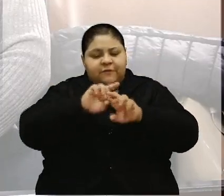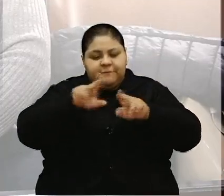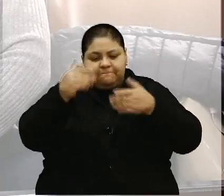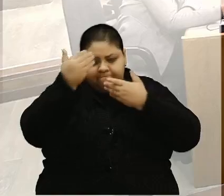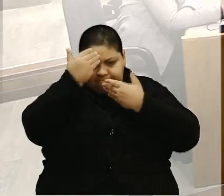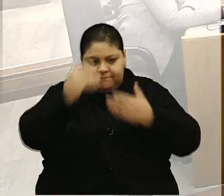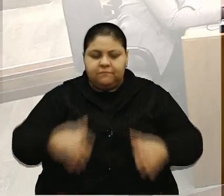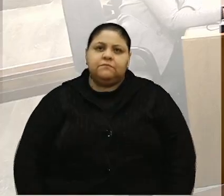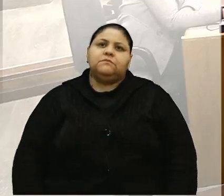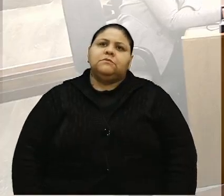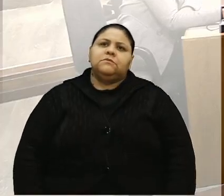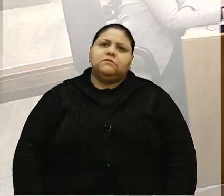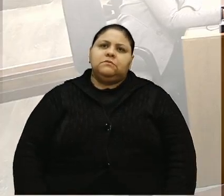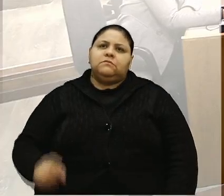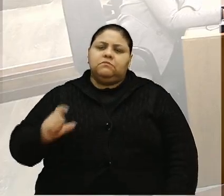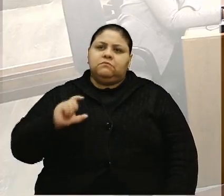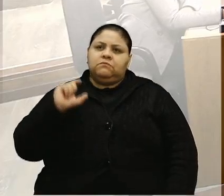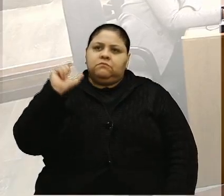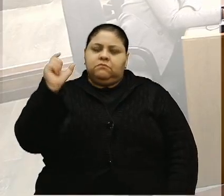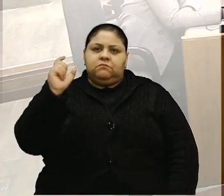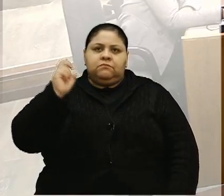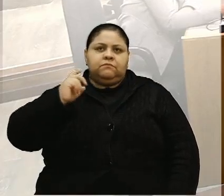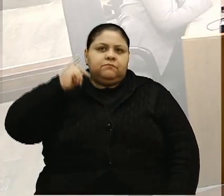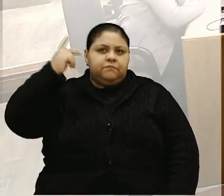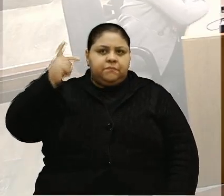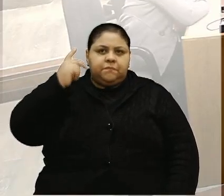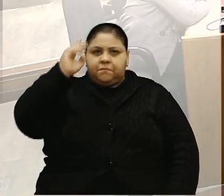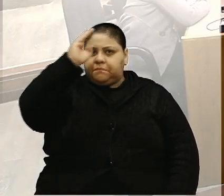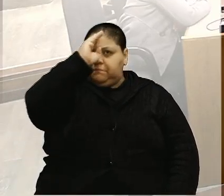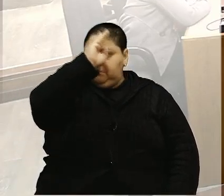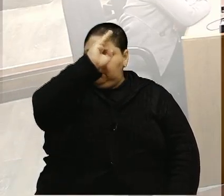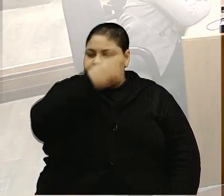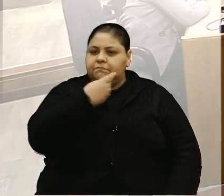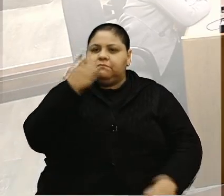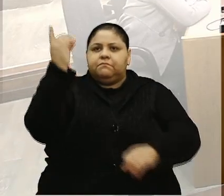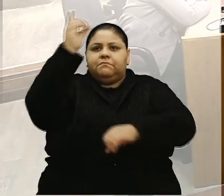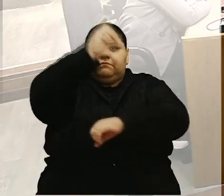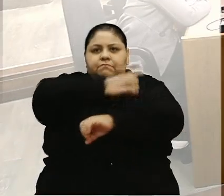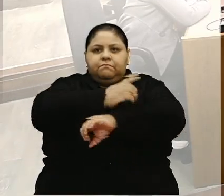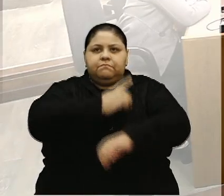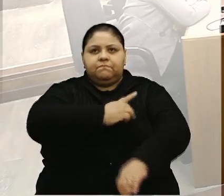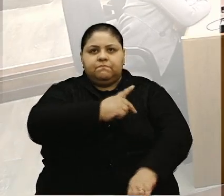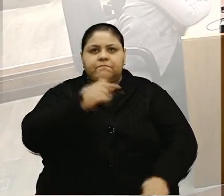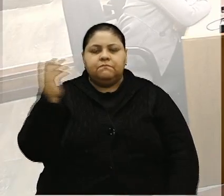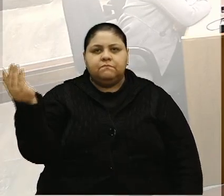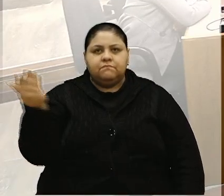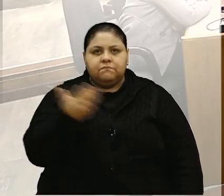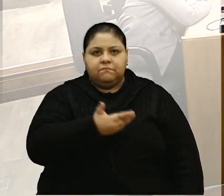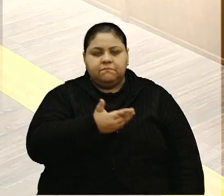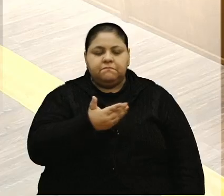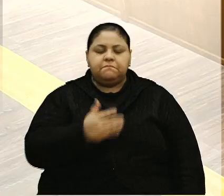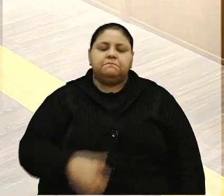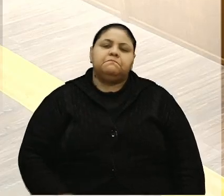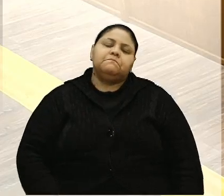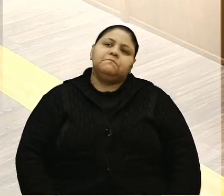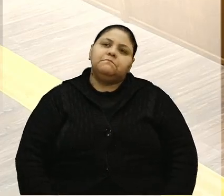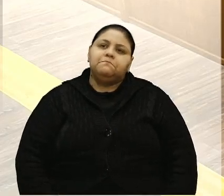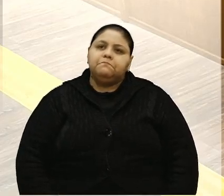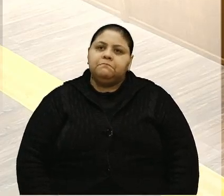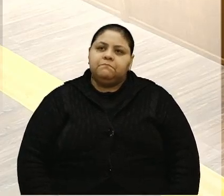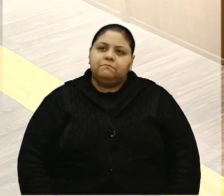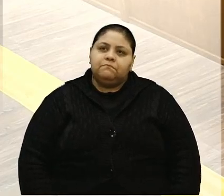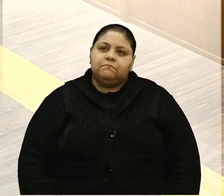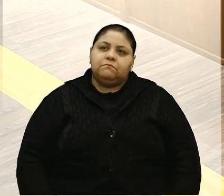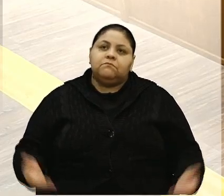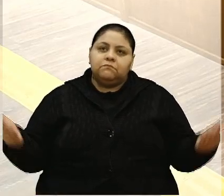Obrigado. Com a palavra, vereador Adriano Bressan. Bom dia, senhora presidente, senhoras vereadoras, senhores vereadores.